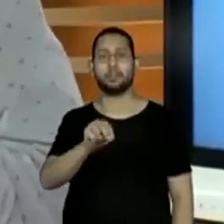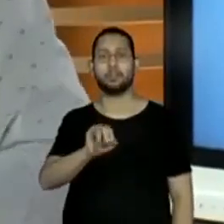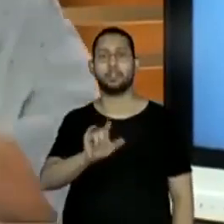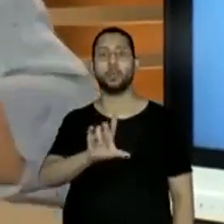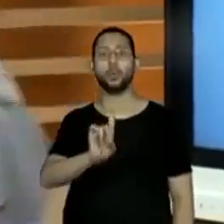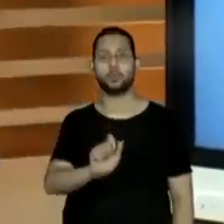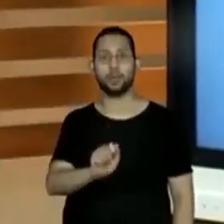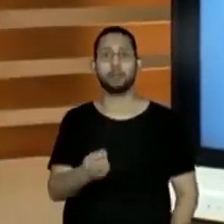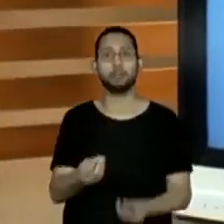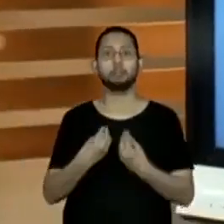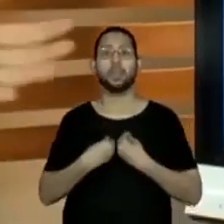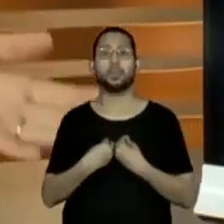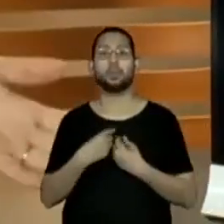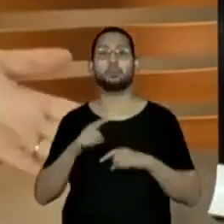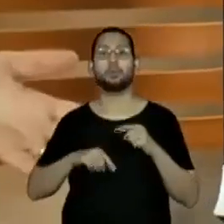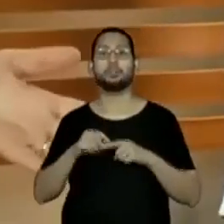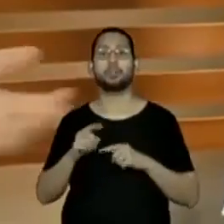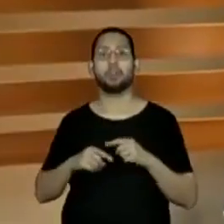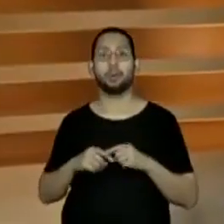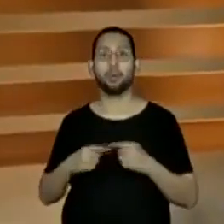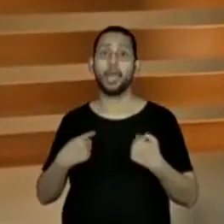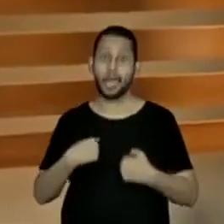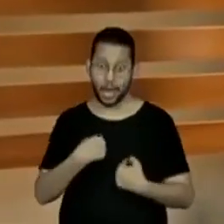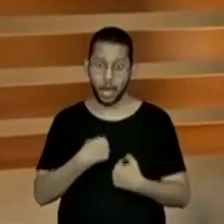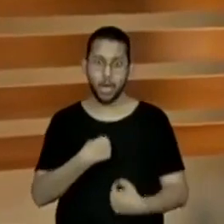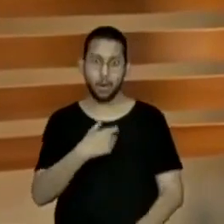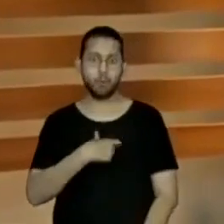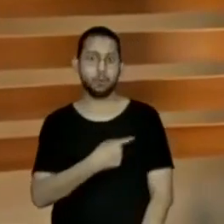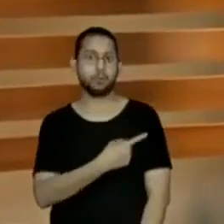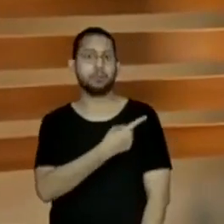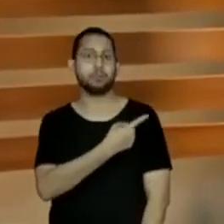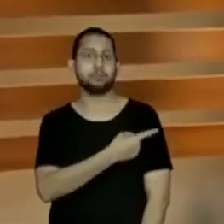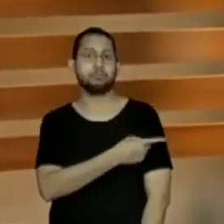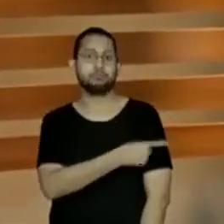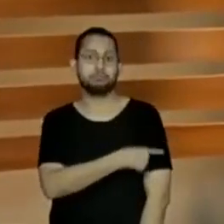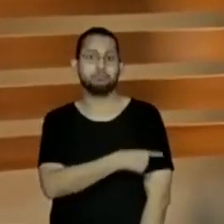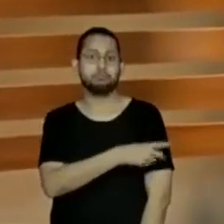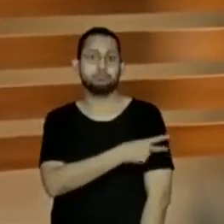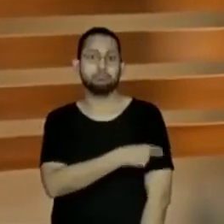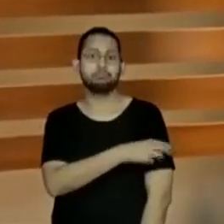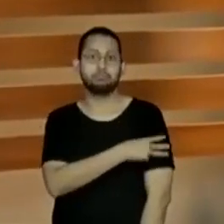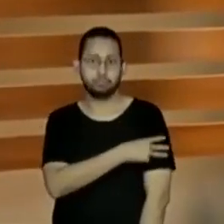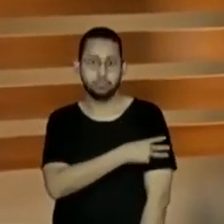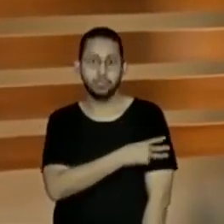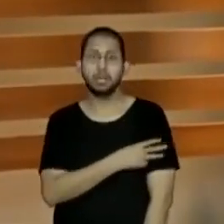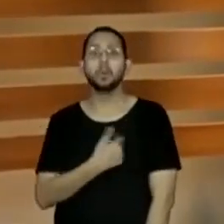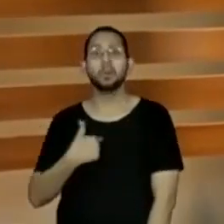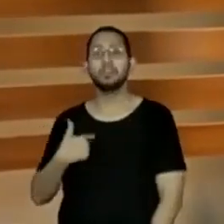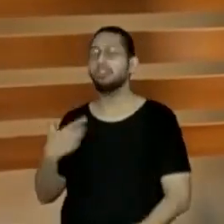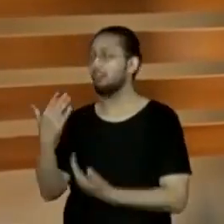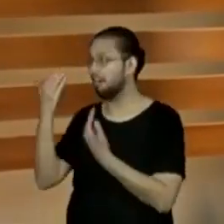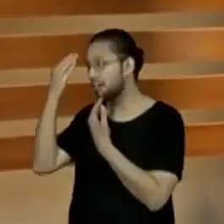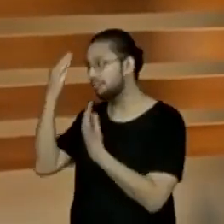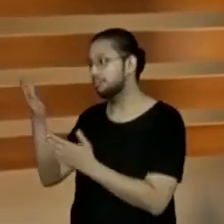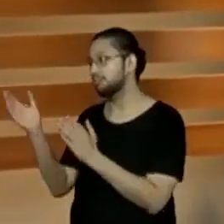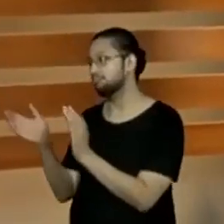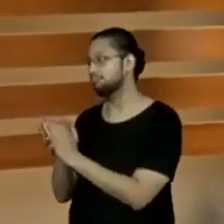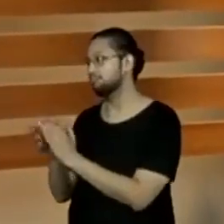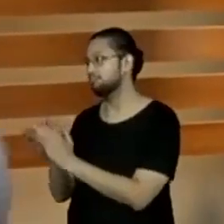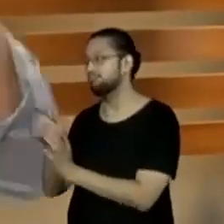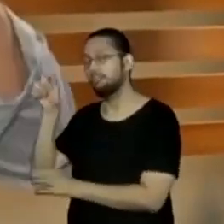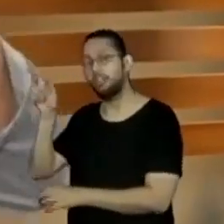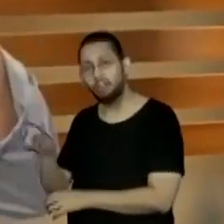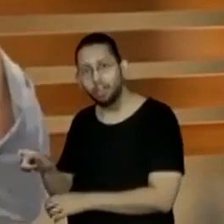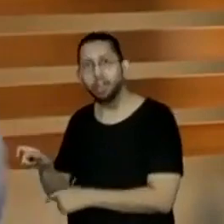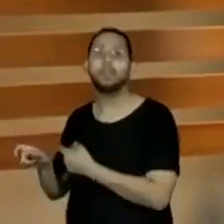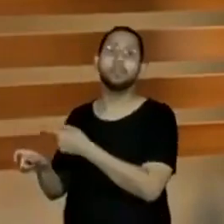esses modelos. Embora eu seja professor do primeiro, do segundo e do terceiro ano, eu quero aqui dar as minhas salvas de palmas para todas vocês, professoras.